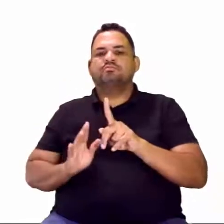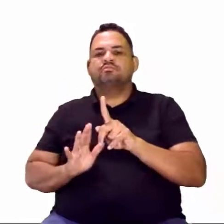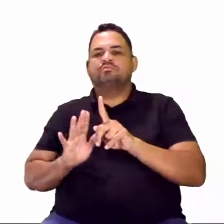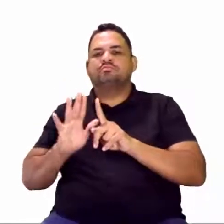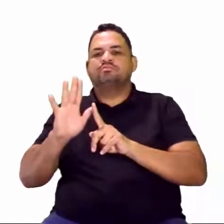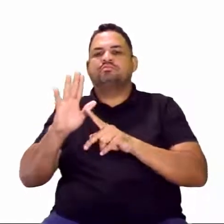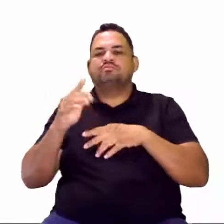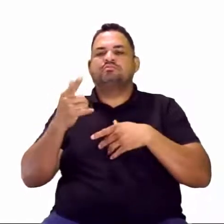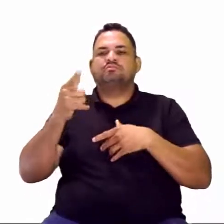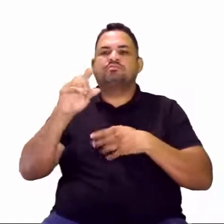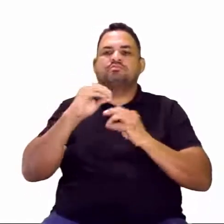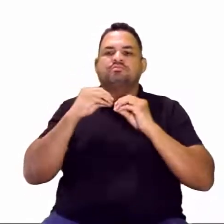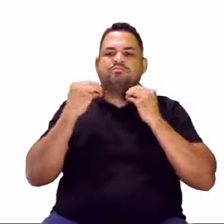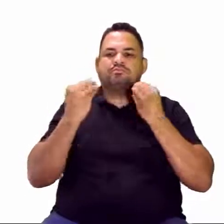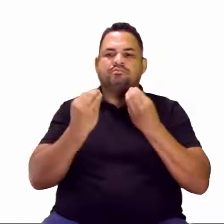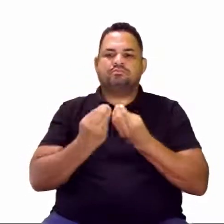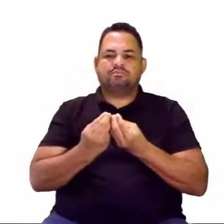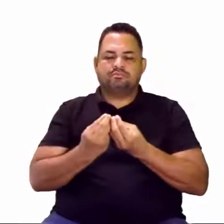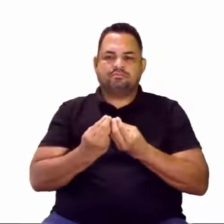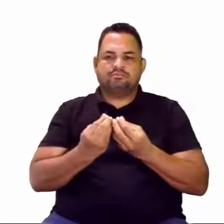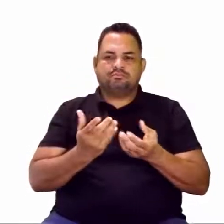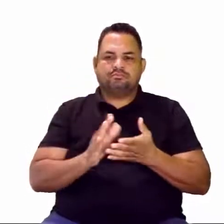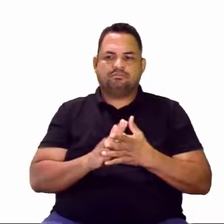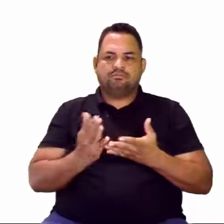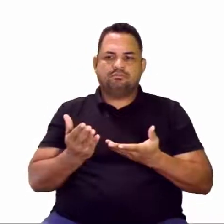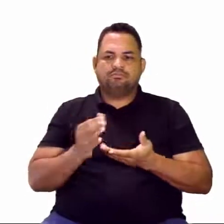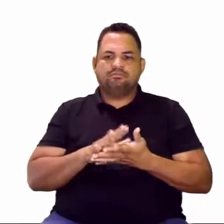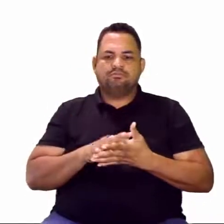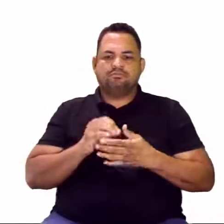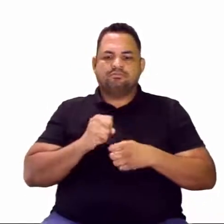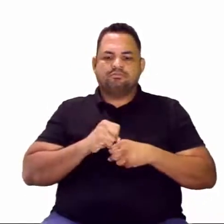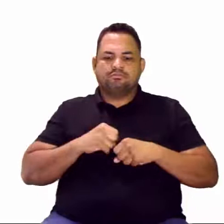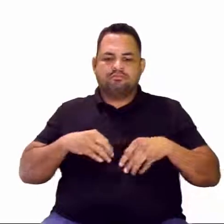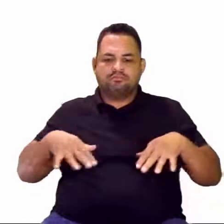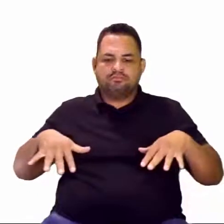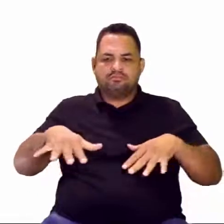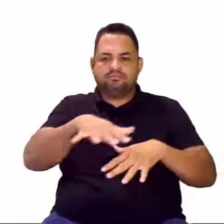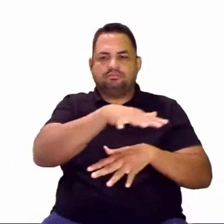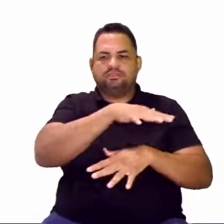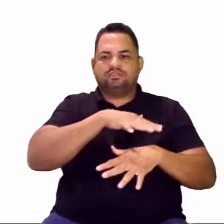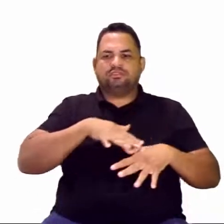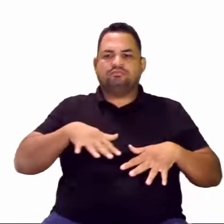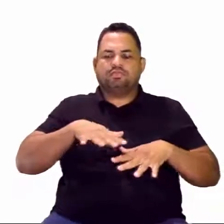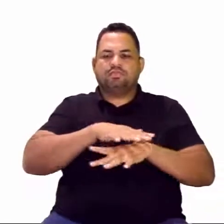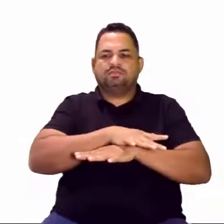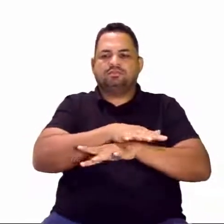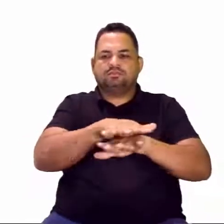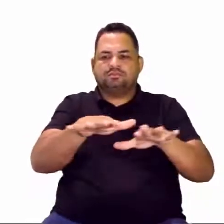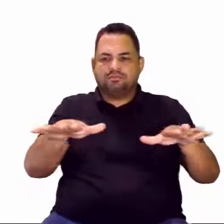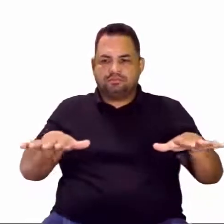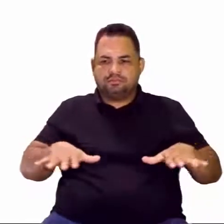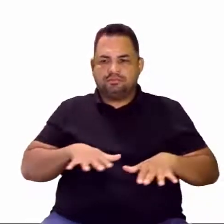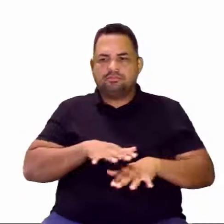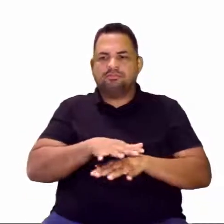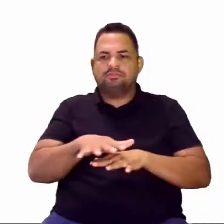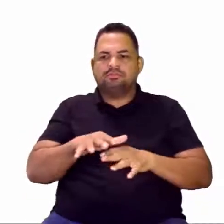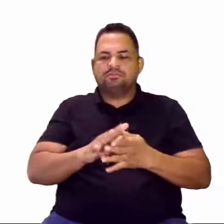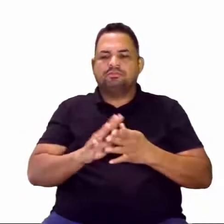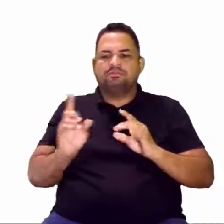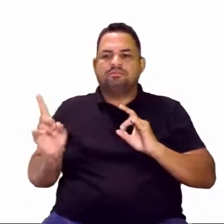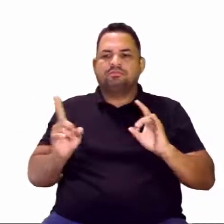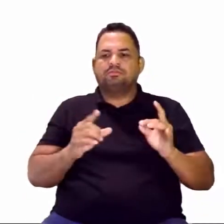gasosos, outras substâncias que estão se difundindo entre